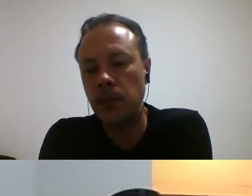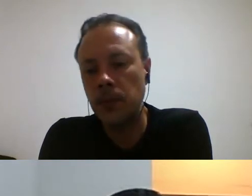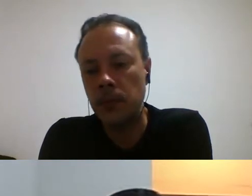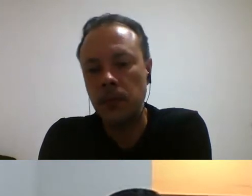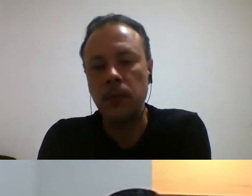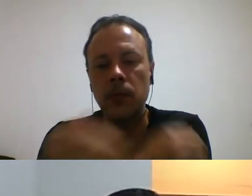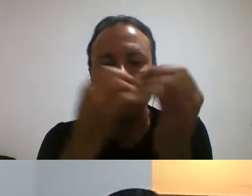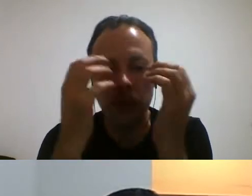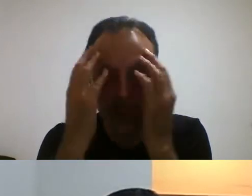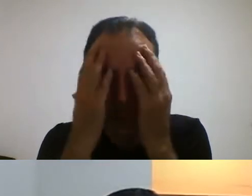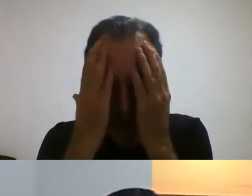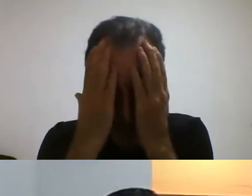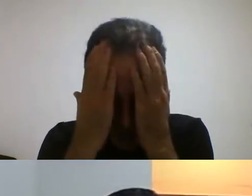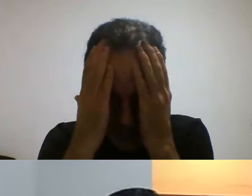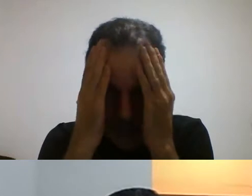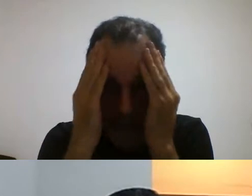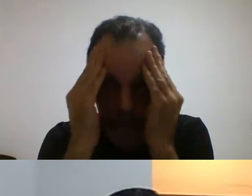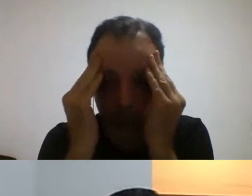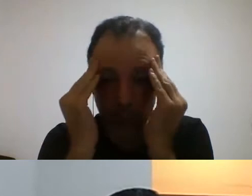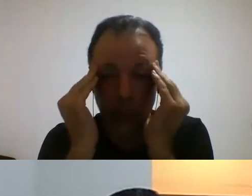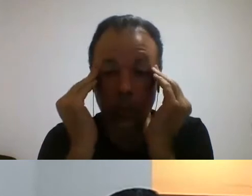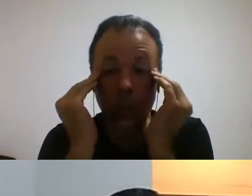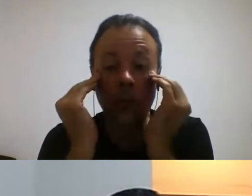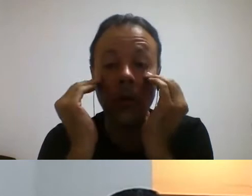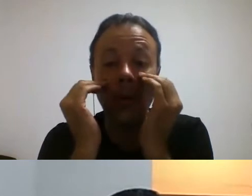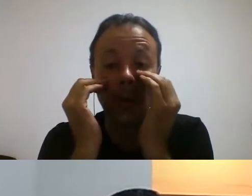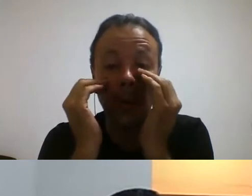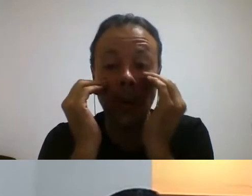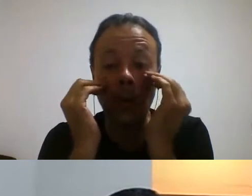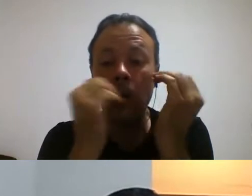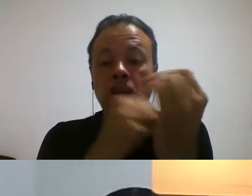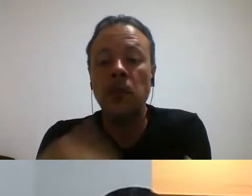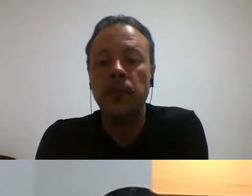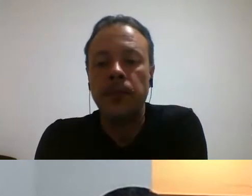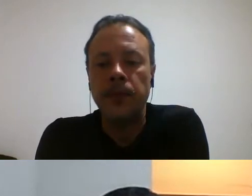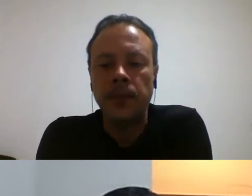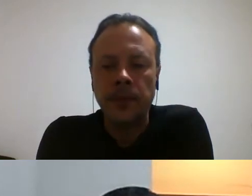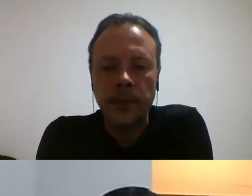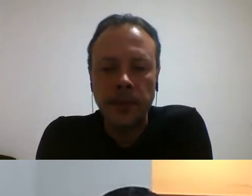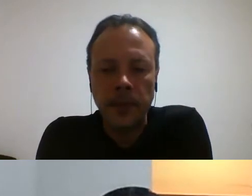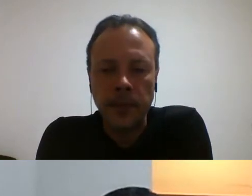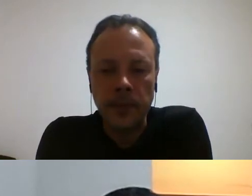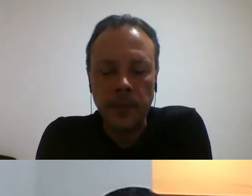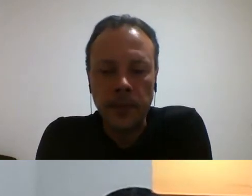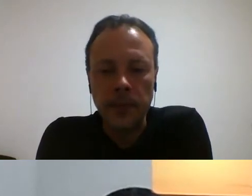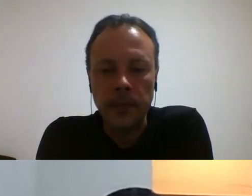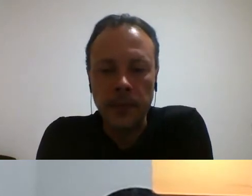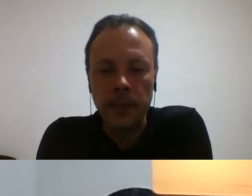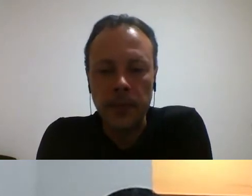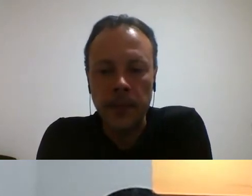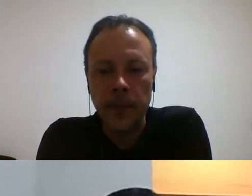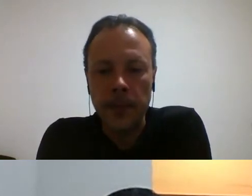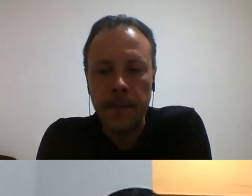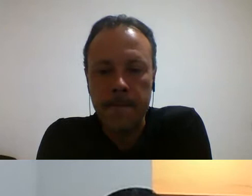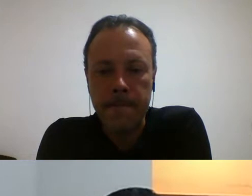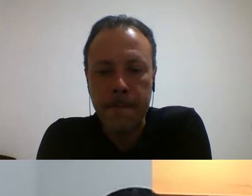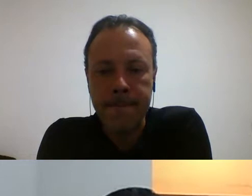acho que foi muito pouco para a gente ter um conceito ainda formado para poder responder alguma questão de prova específica, na minha opinião.